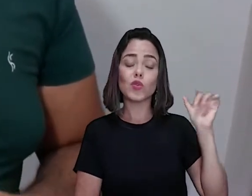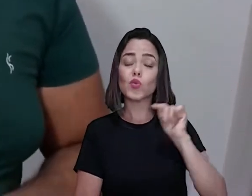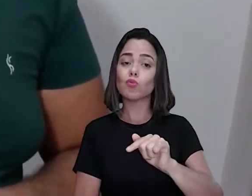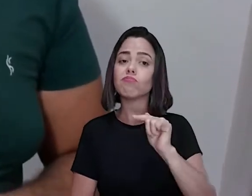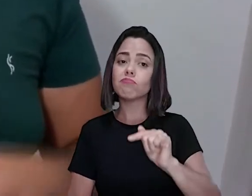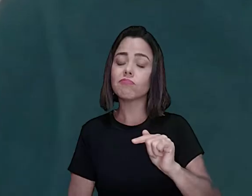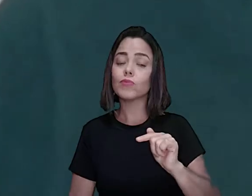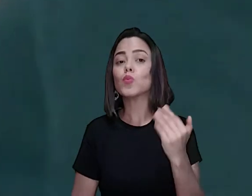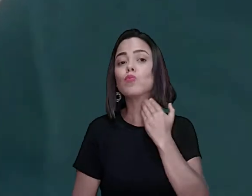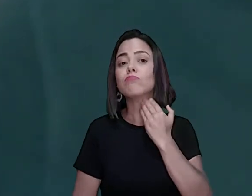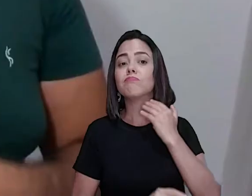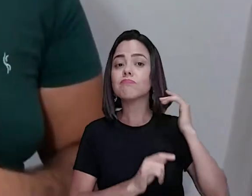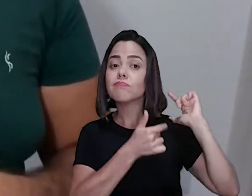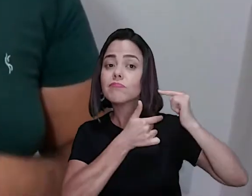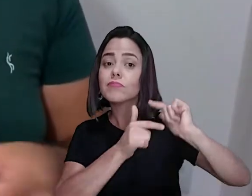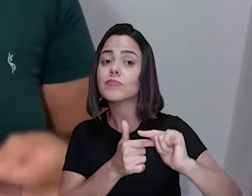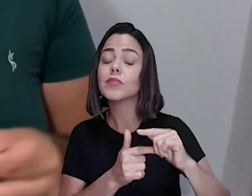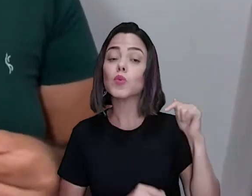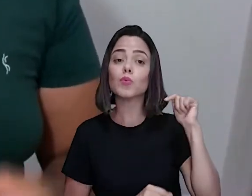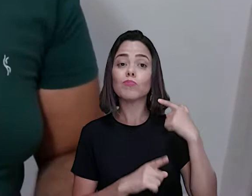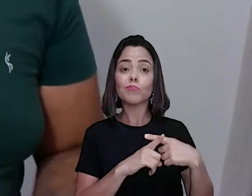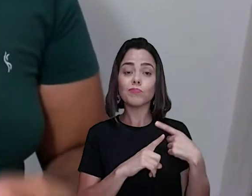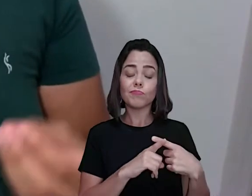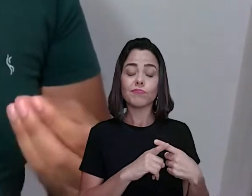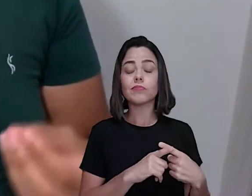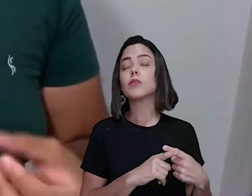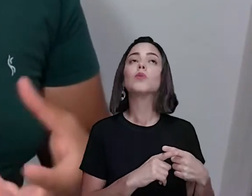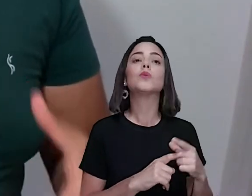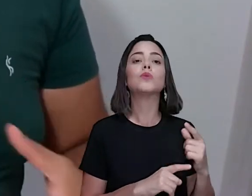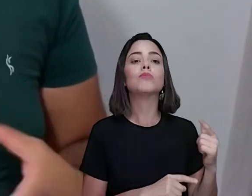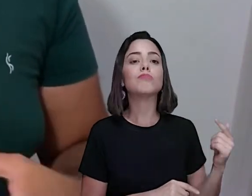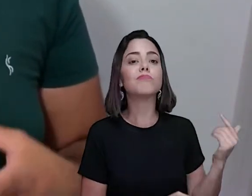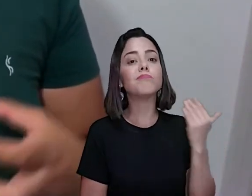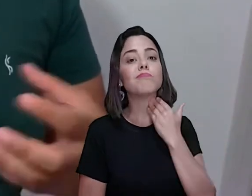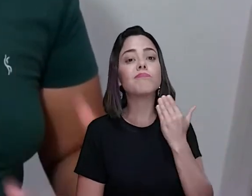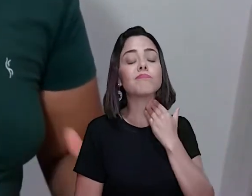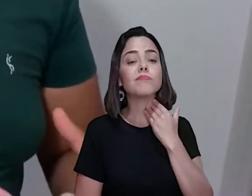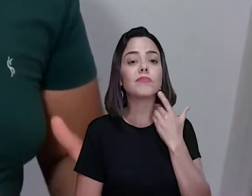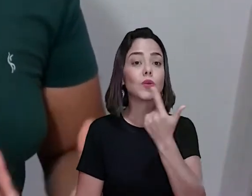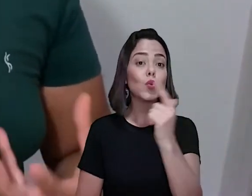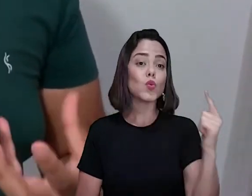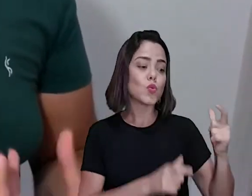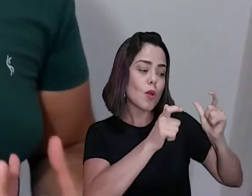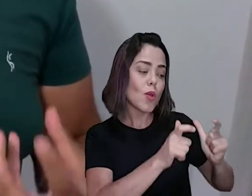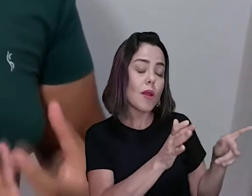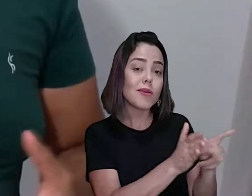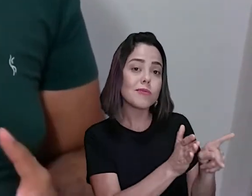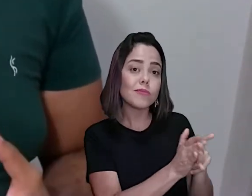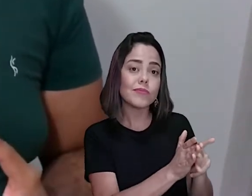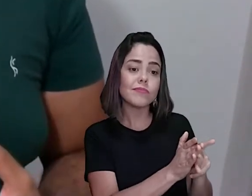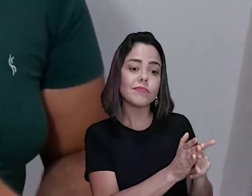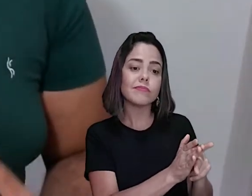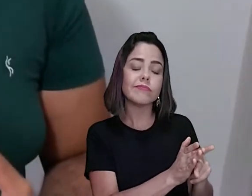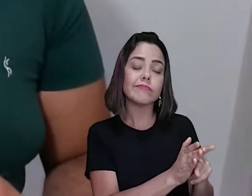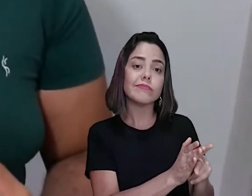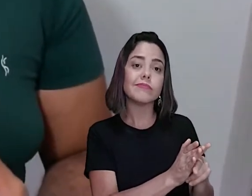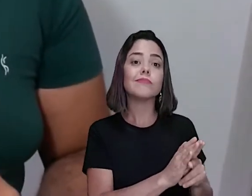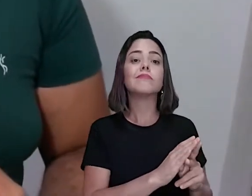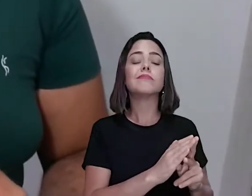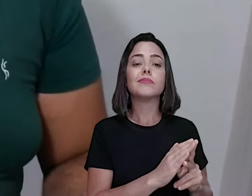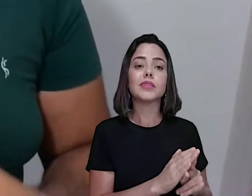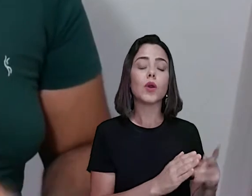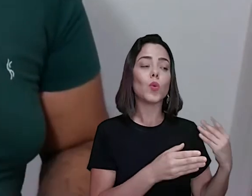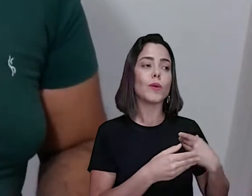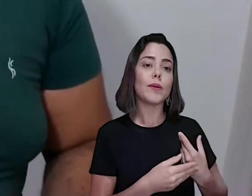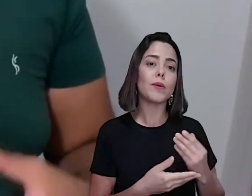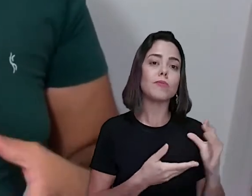banco tradicional. Por quê? Os bancos digitais, por eles não terem agências próprias, eles precisam terceirizar o saque